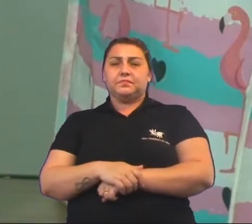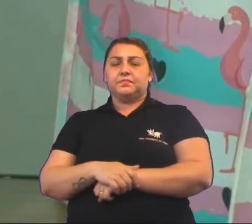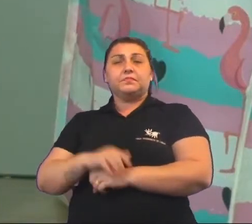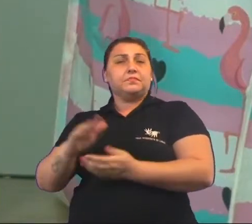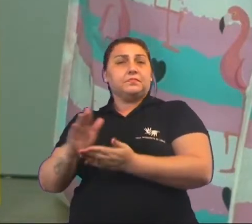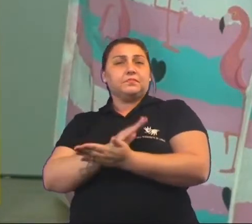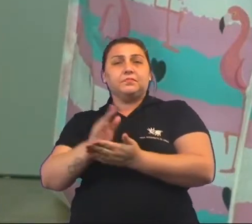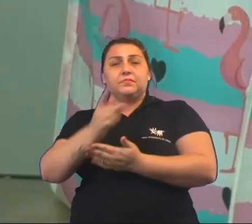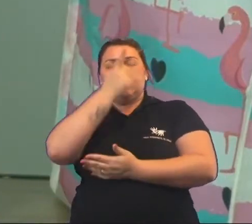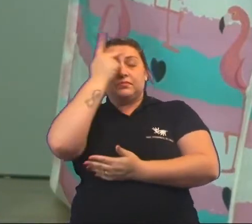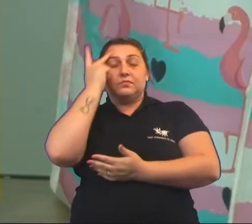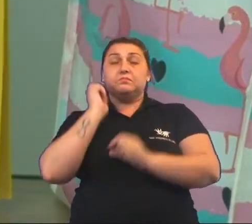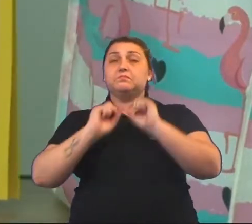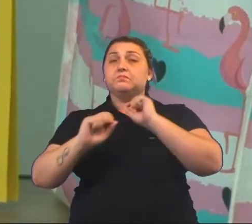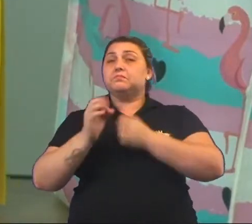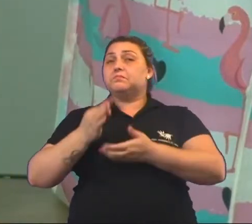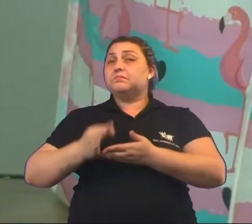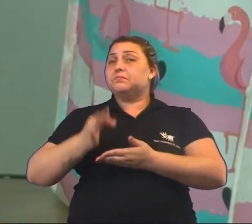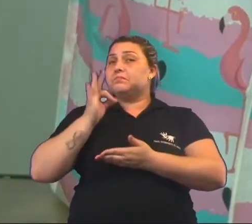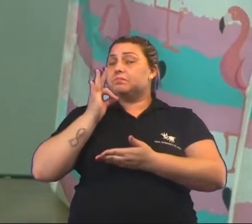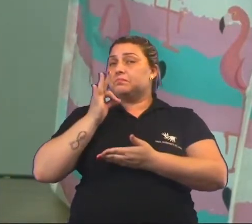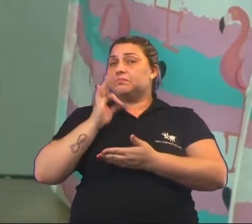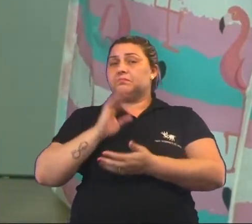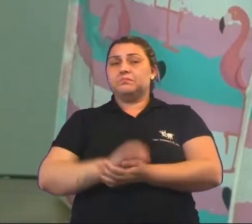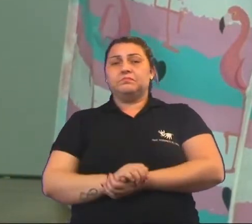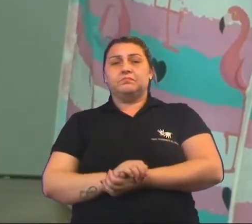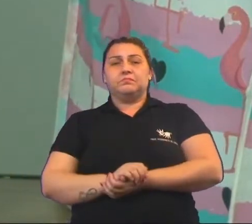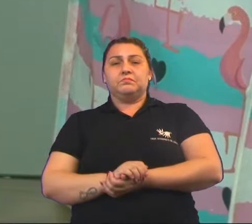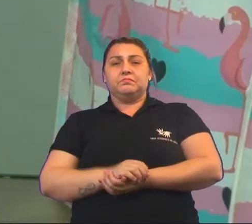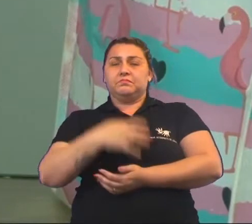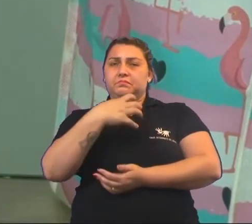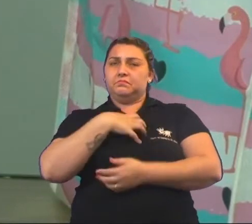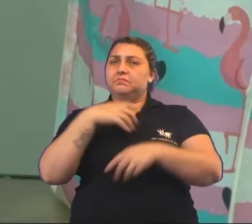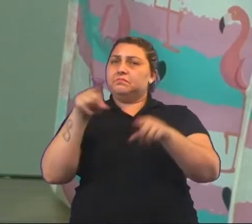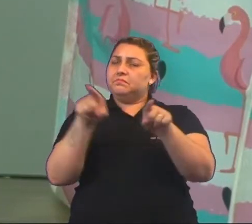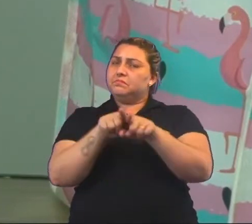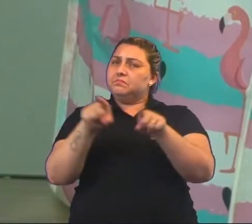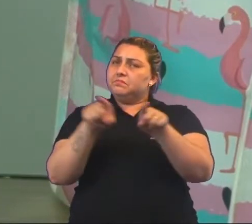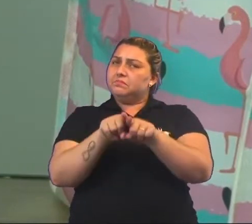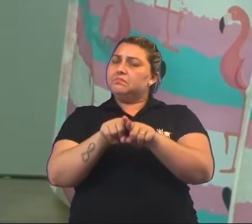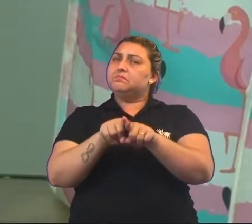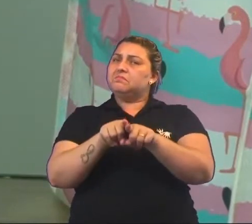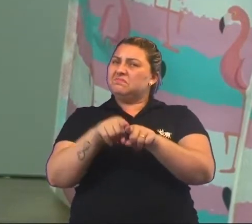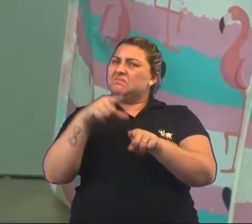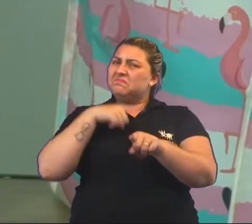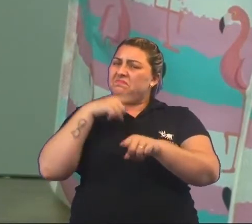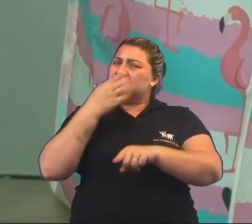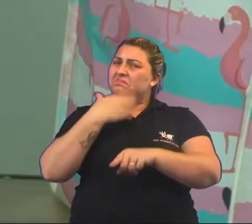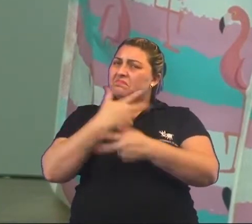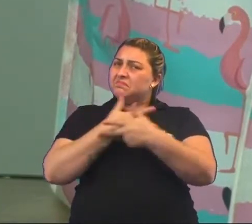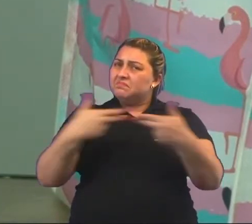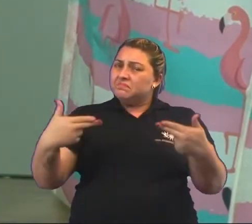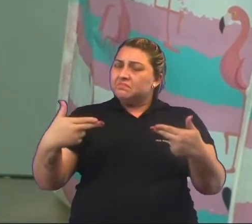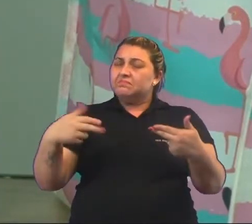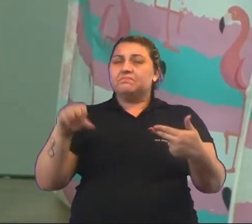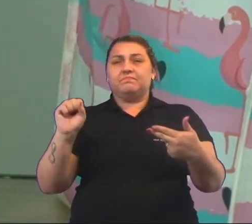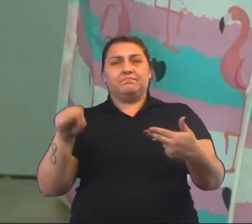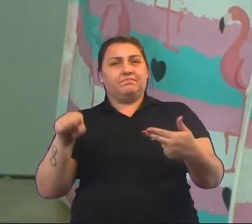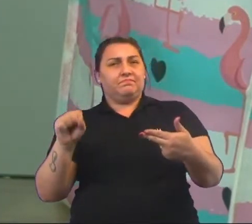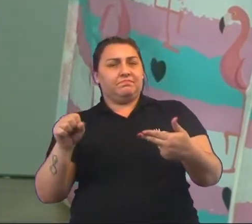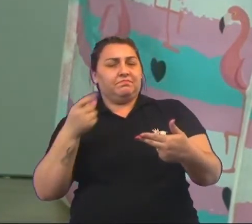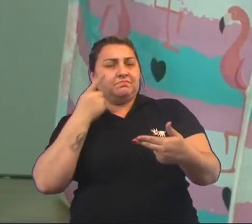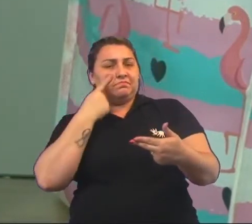Algumas pessoas estão o quê? Tomando café da manhã. Será que essas formas também aparecem nos alimentos, então? Sim,